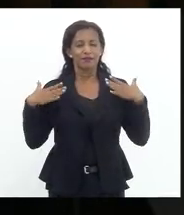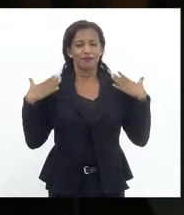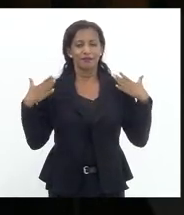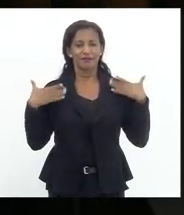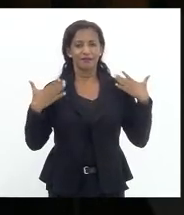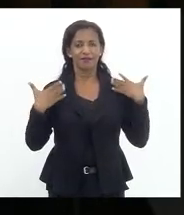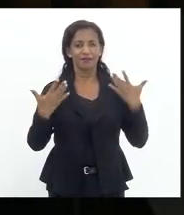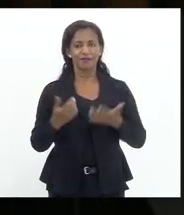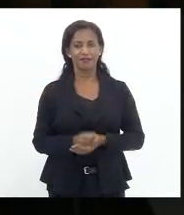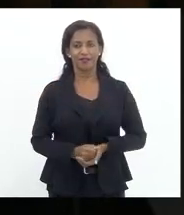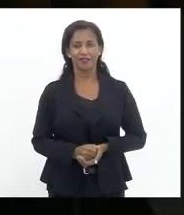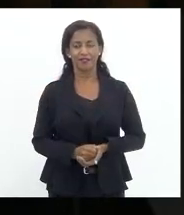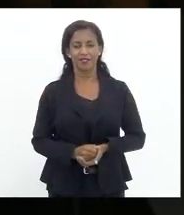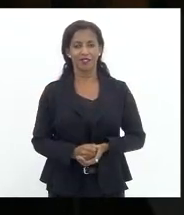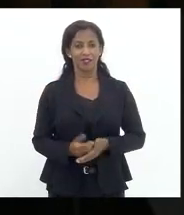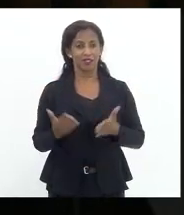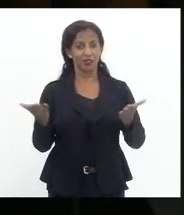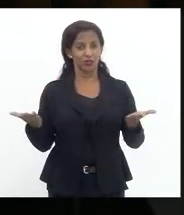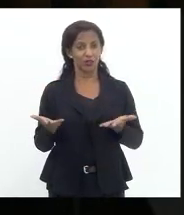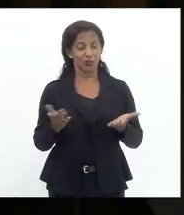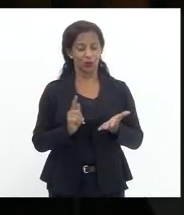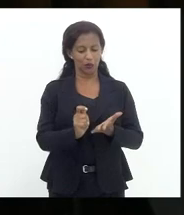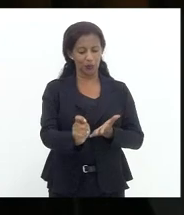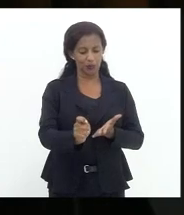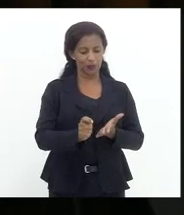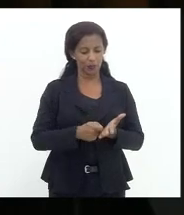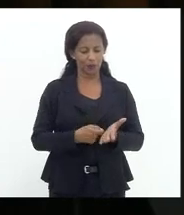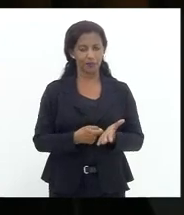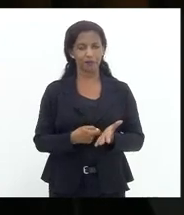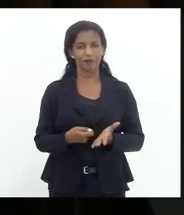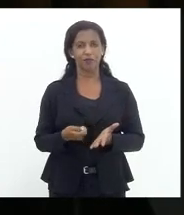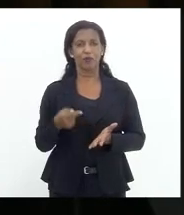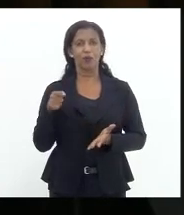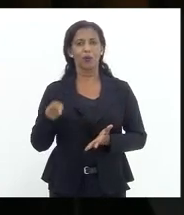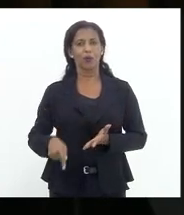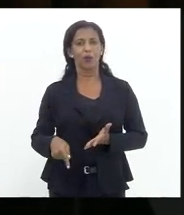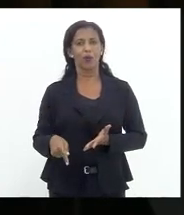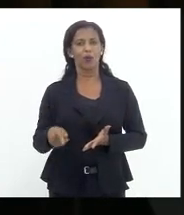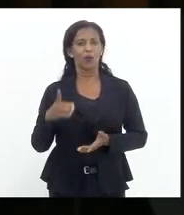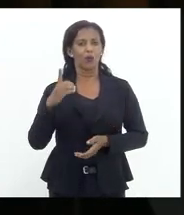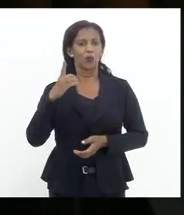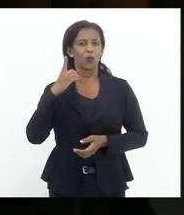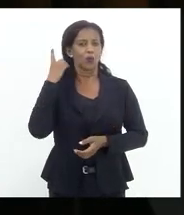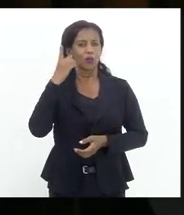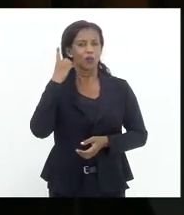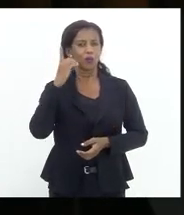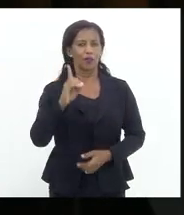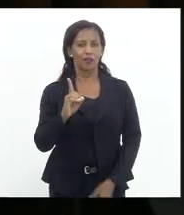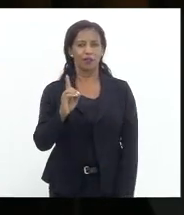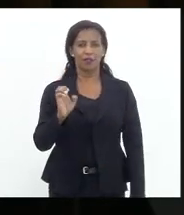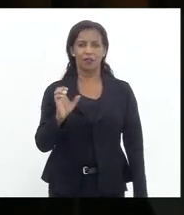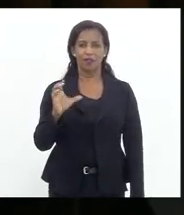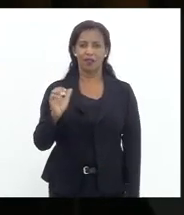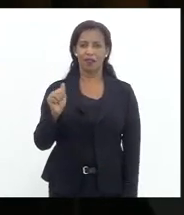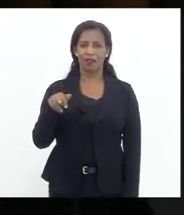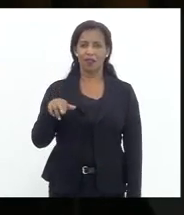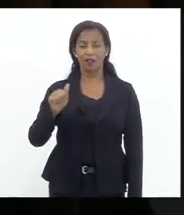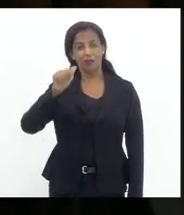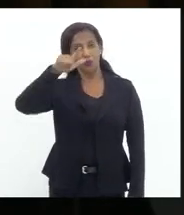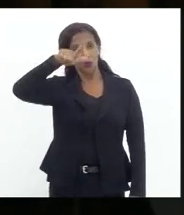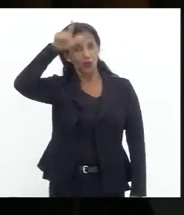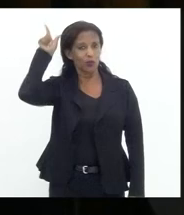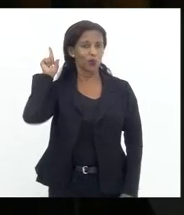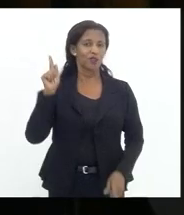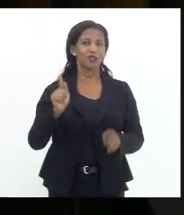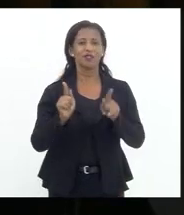estar assinando, juntamente com este maravilhoso decano, deputado Luiz Paulo, assim como também